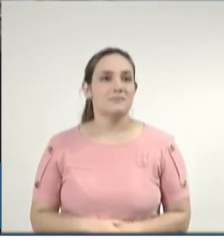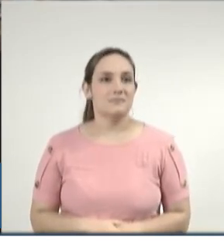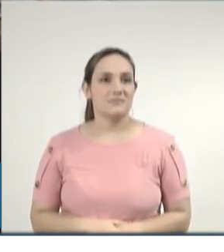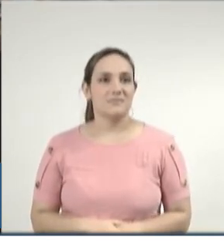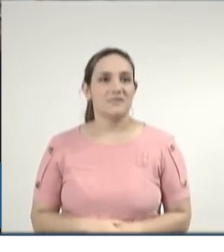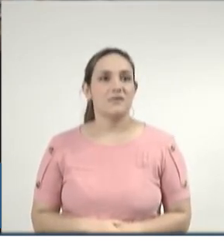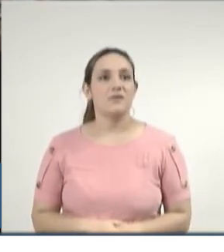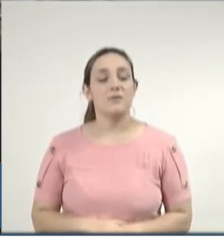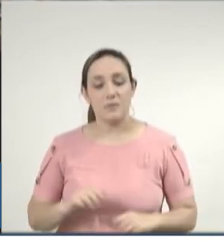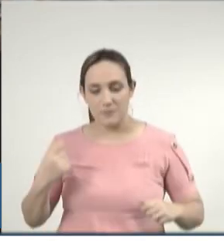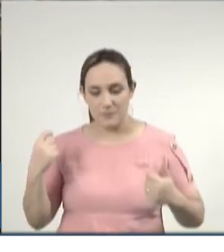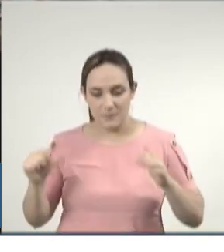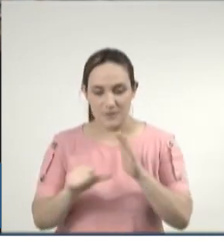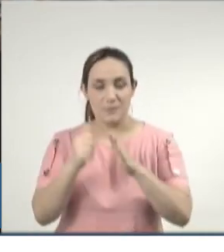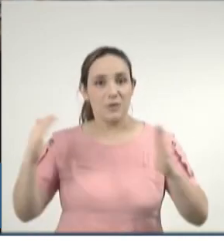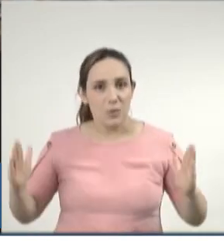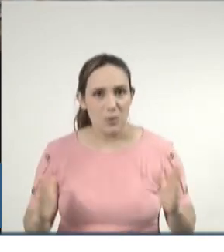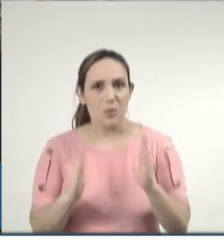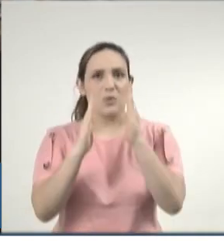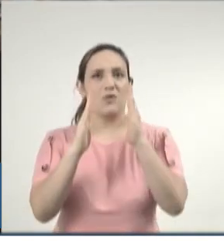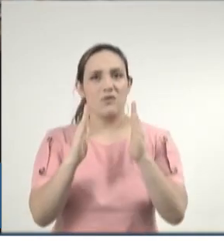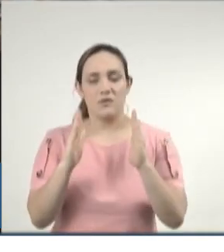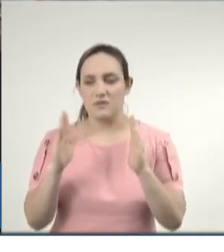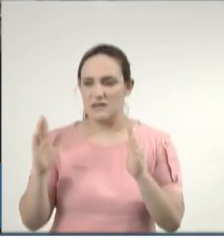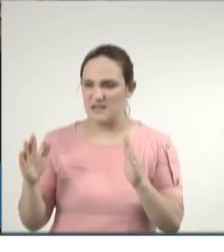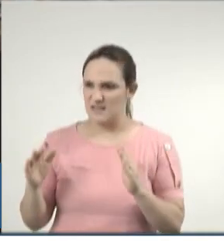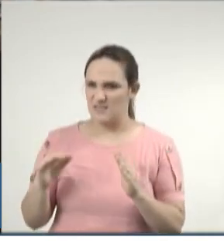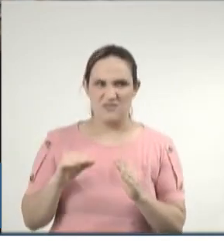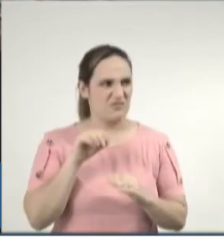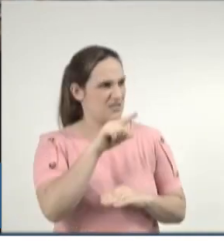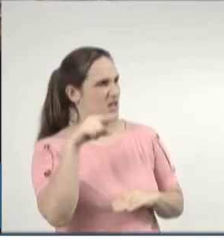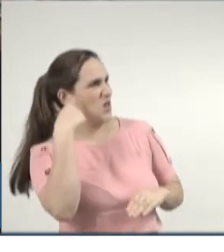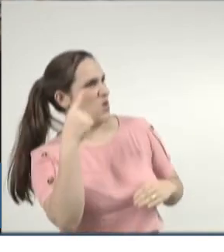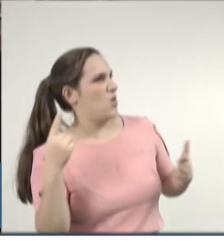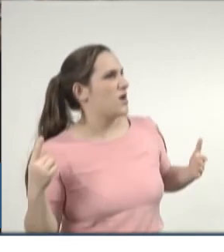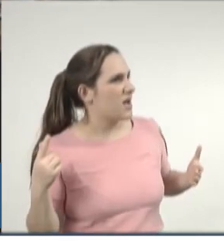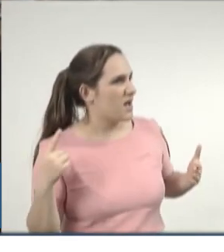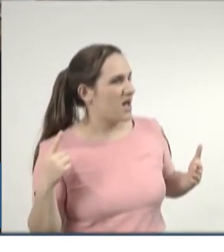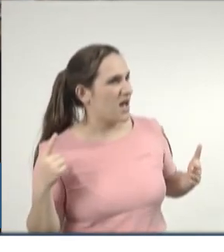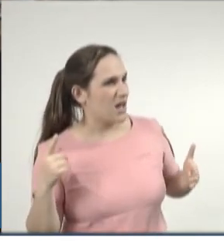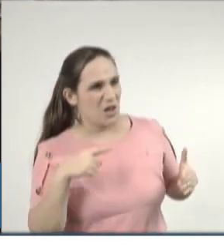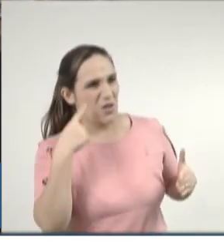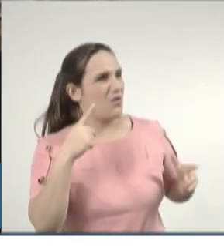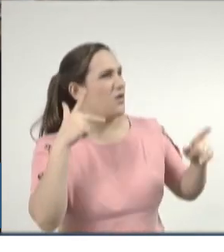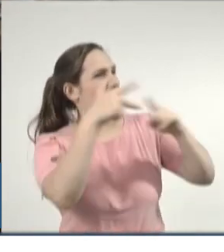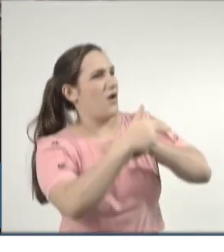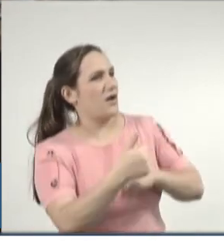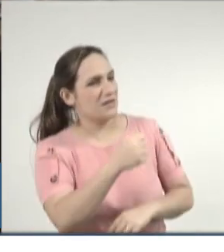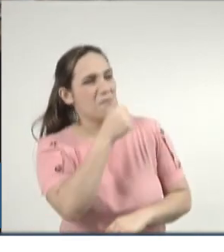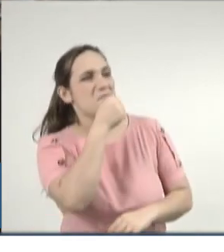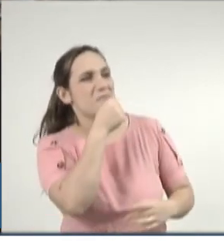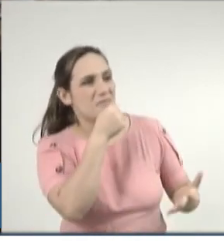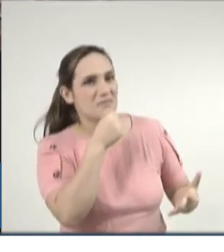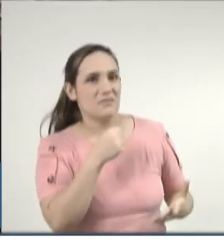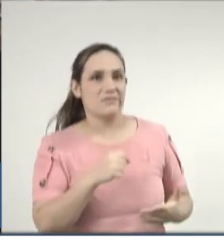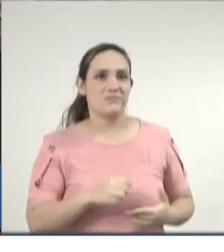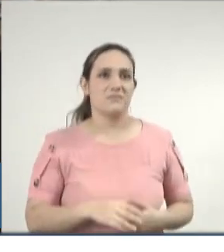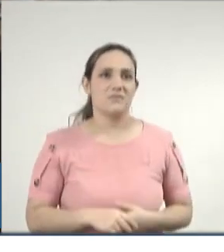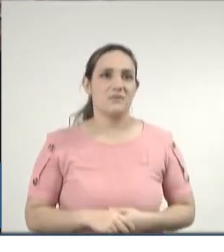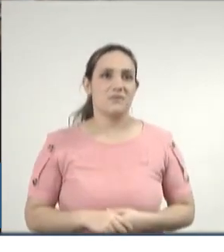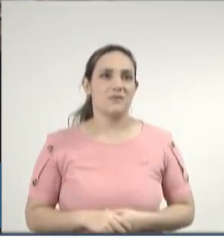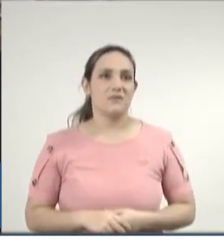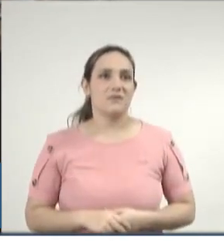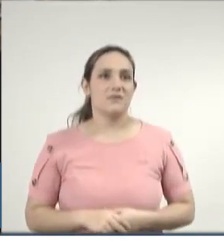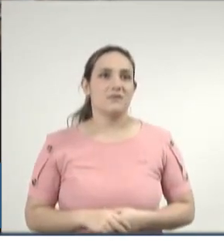primeiro embate que eu tive na Câmara foi exatamente isso. É louca, você é doida essa mulher. Corta o microfone, enfim. Eu era presidente, então eles não tinham